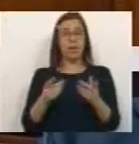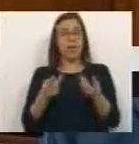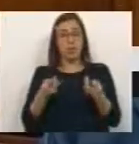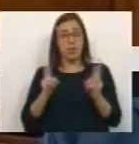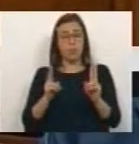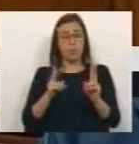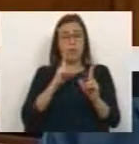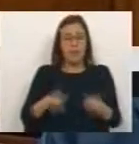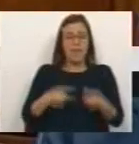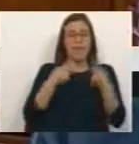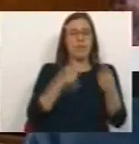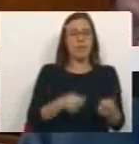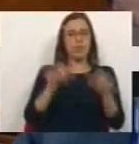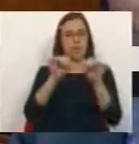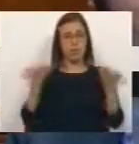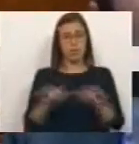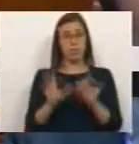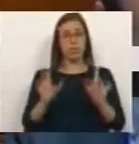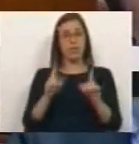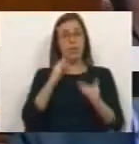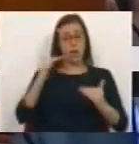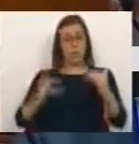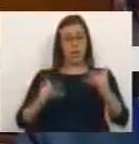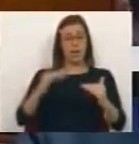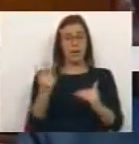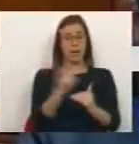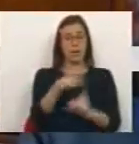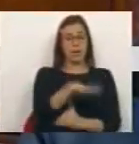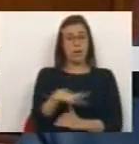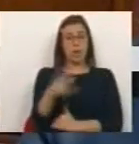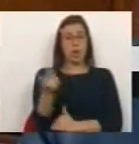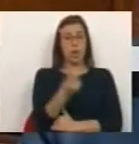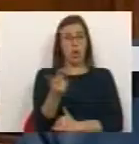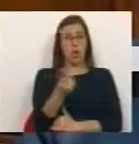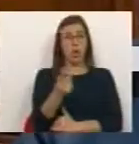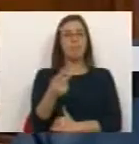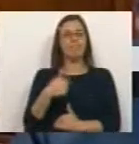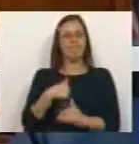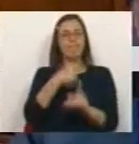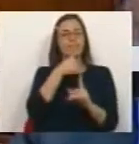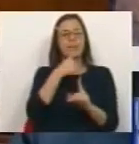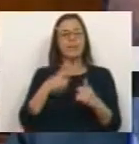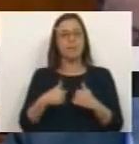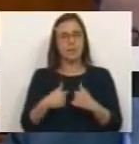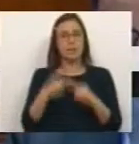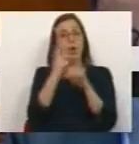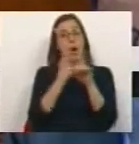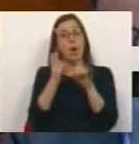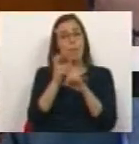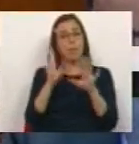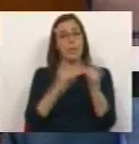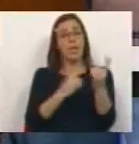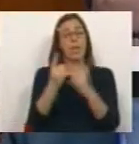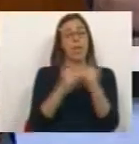margem para reinvestir no sistema. E é no equilíbrio dessas duas situações é que tomamos a decisão de aumentar